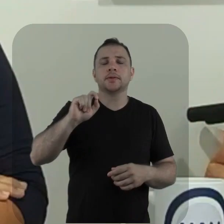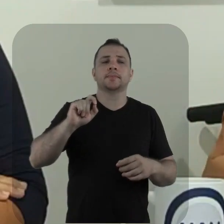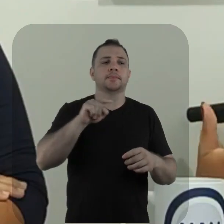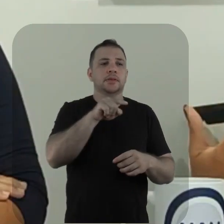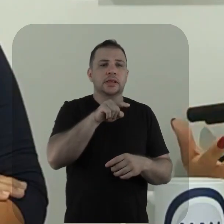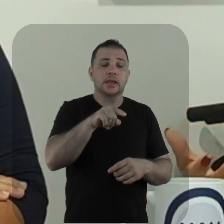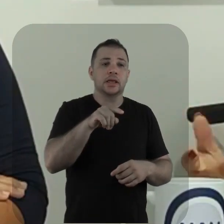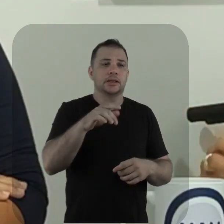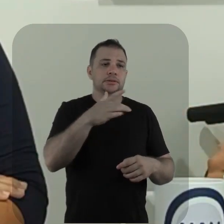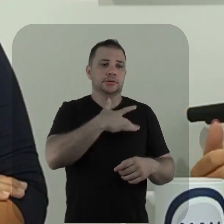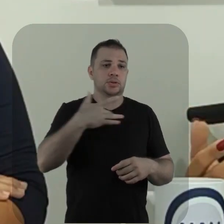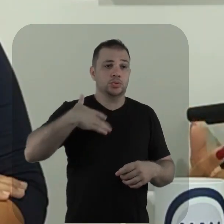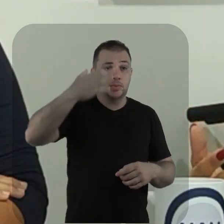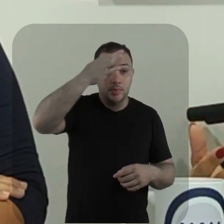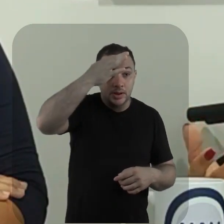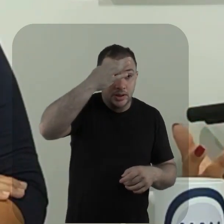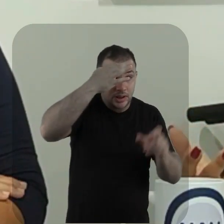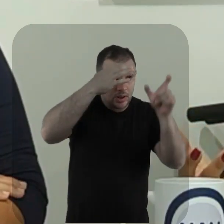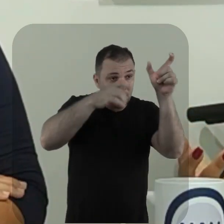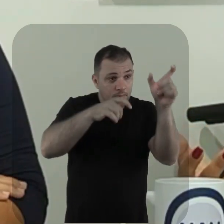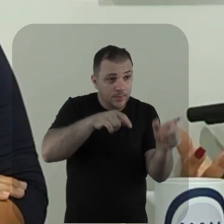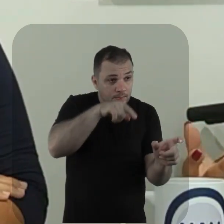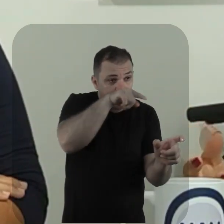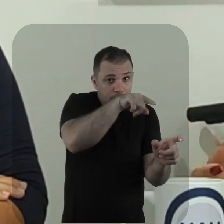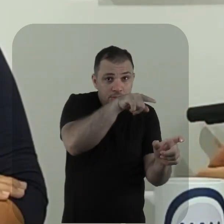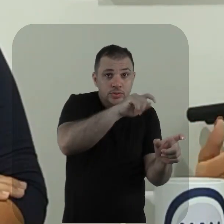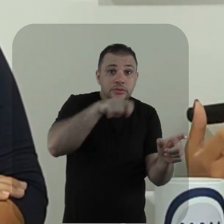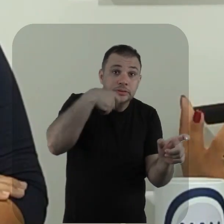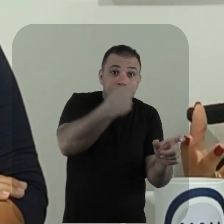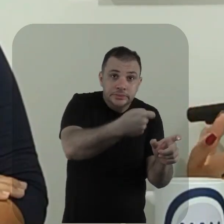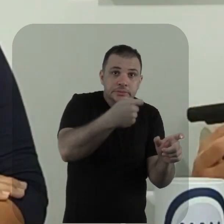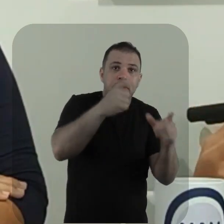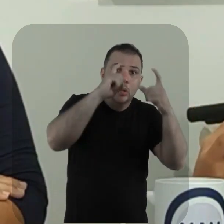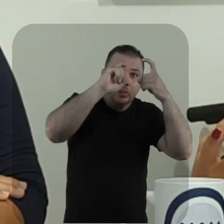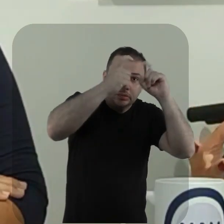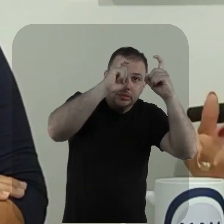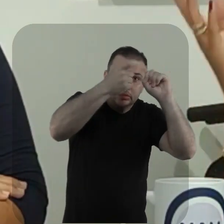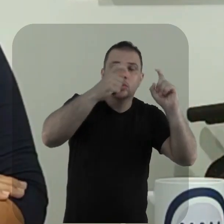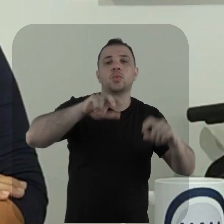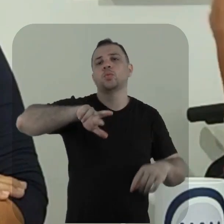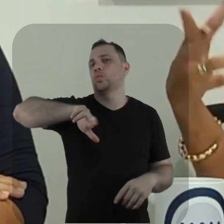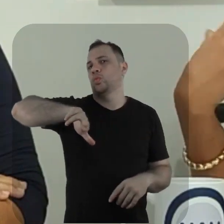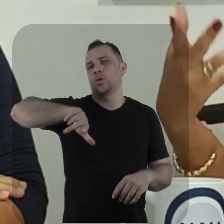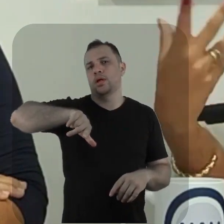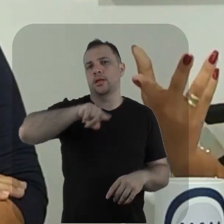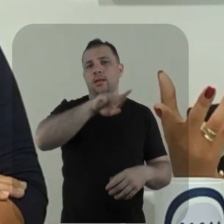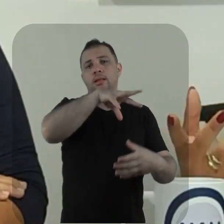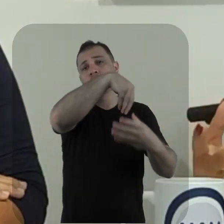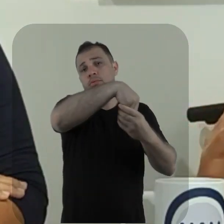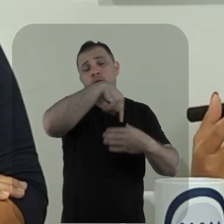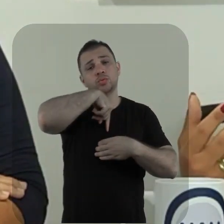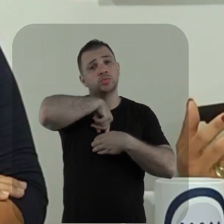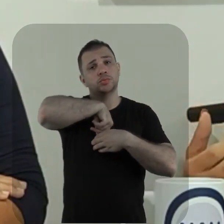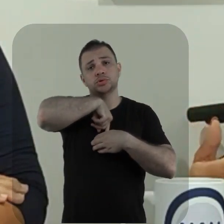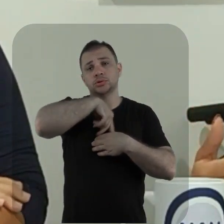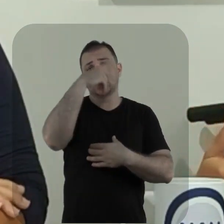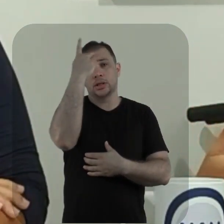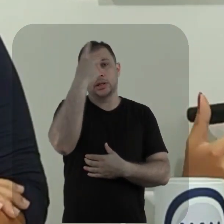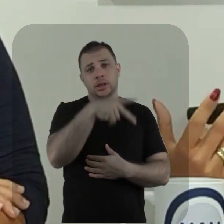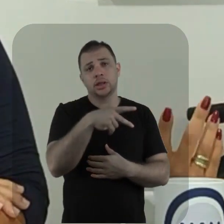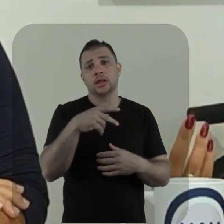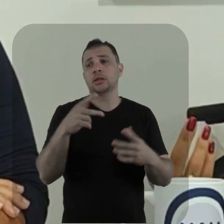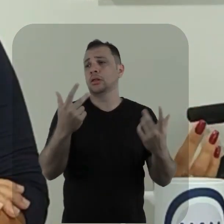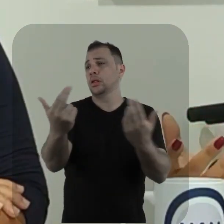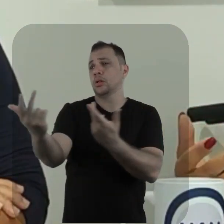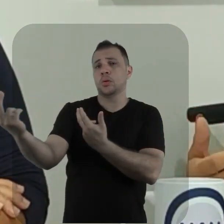ele é um sintoma, ele é um transtorno, porque na verdade ele não é. Né? Sim. Ele é um indivíduo que ele está ali perpassando por sua subjetividade,